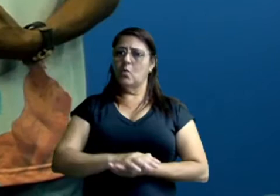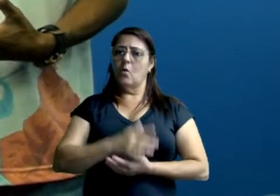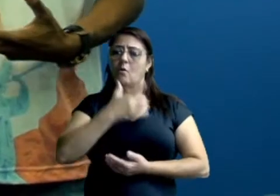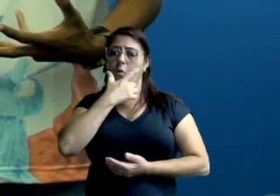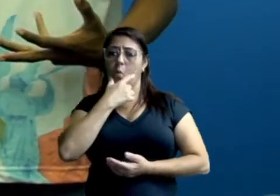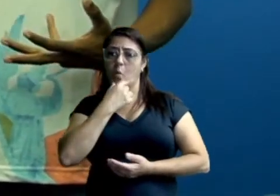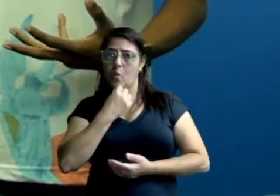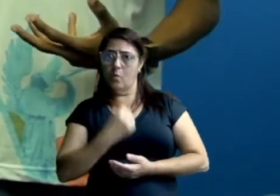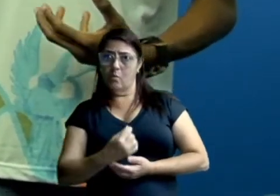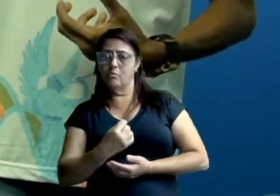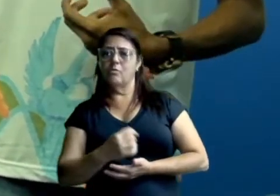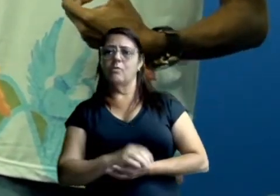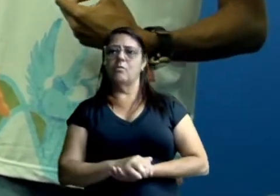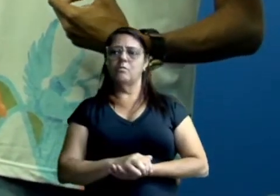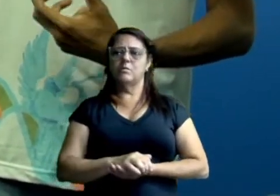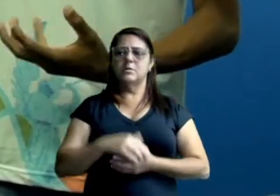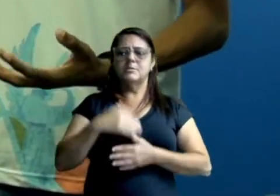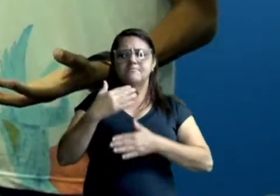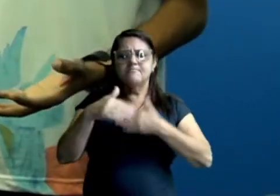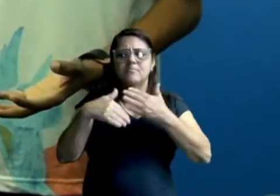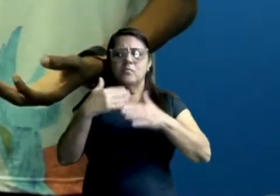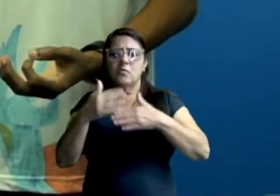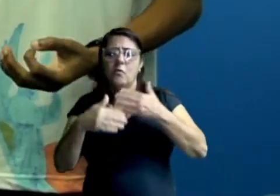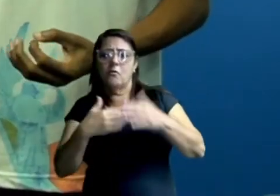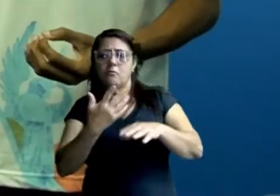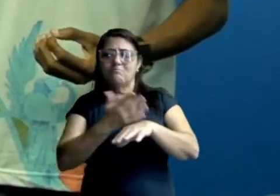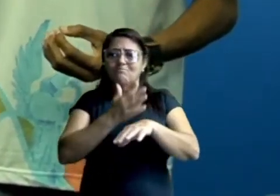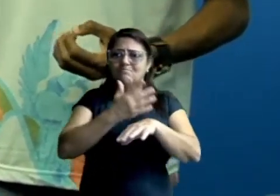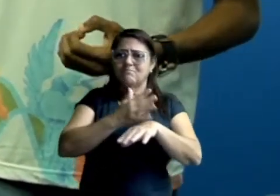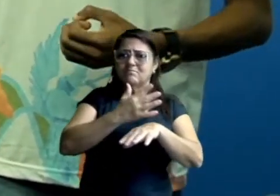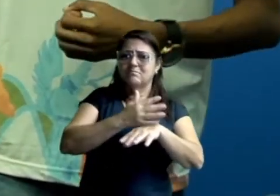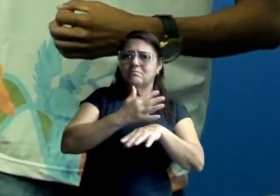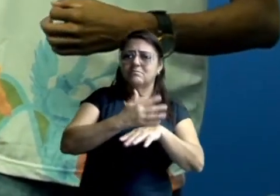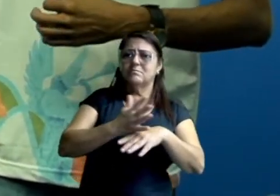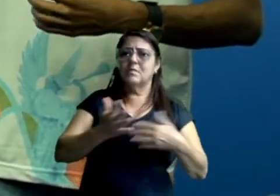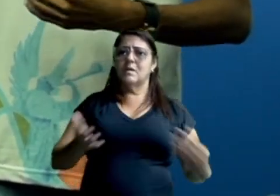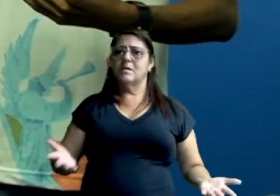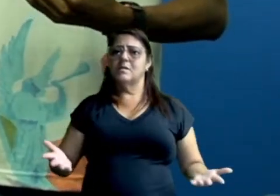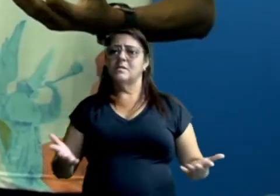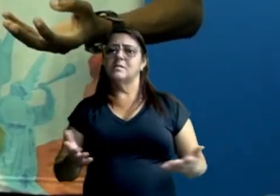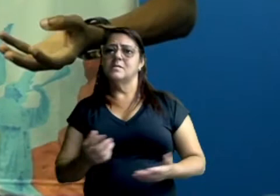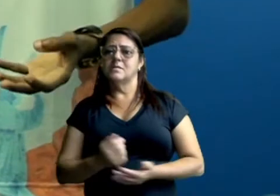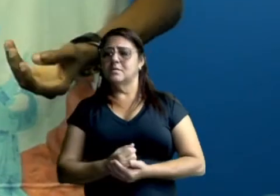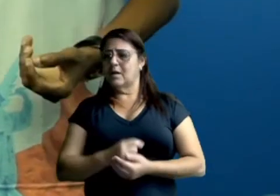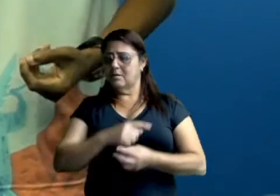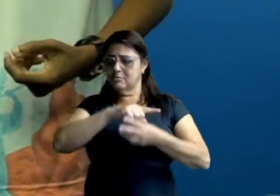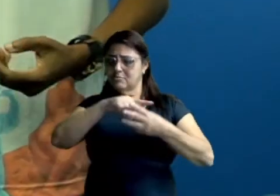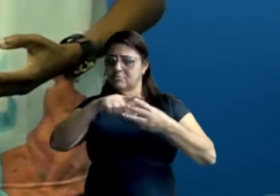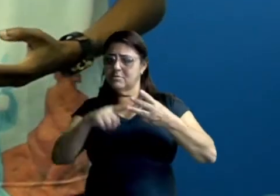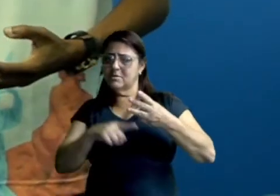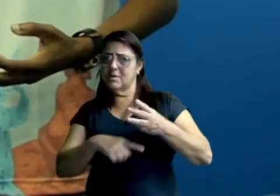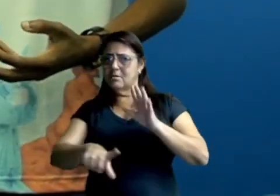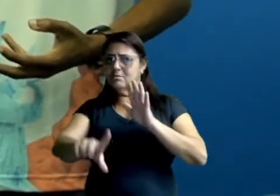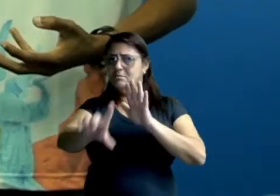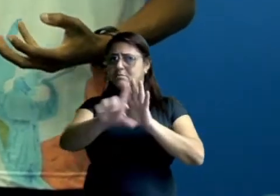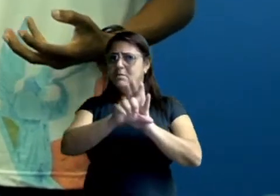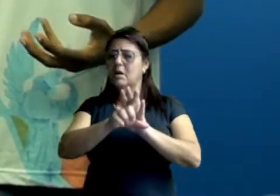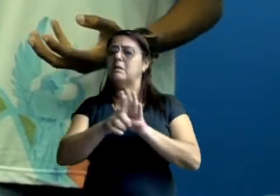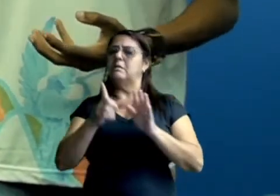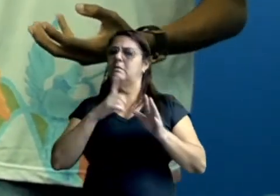cientista, tá? Que desenvolveu suas teorias. As mais conhecidas são as 3 leis de Newton, né? Fora